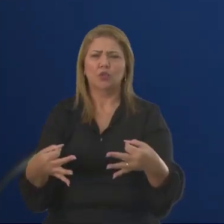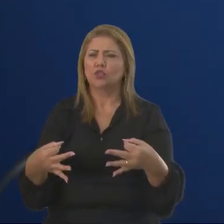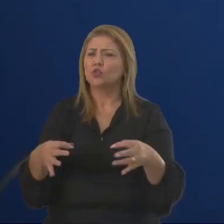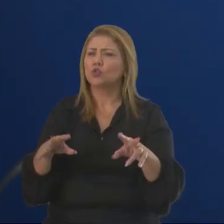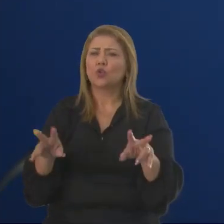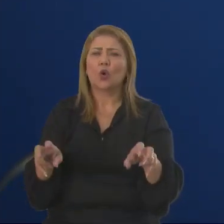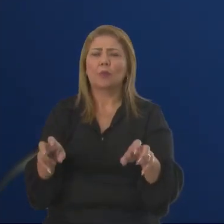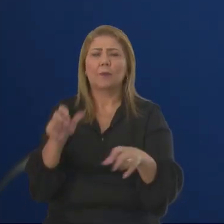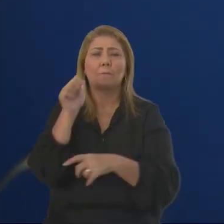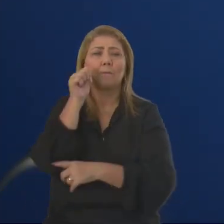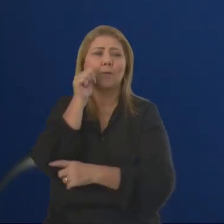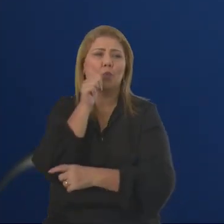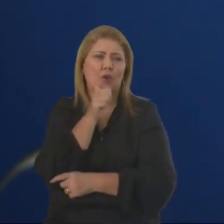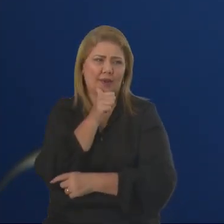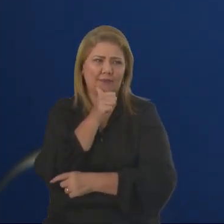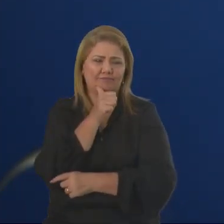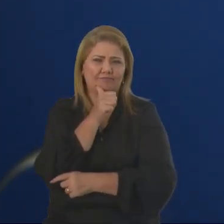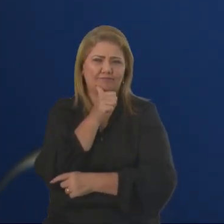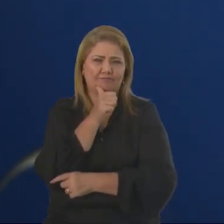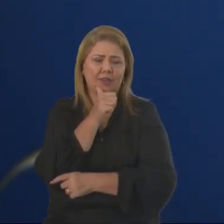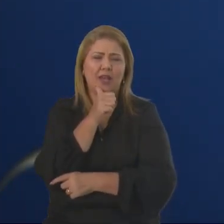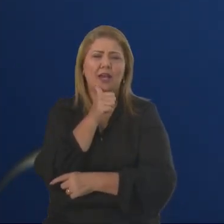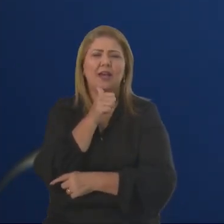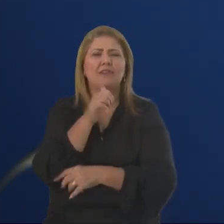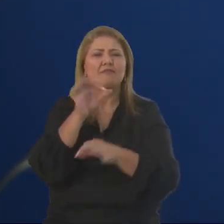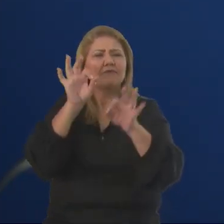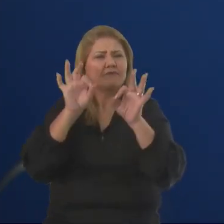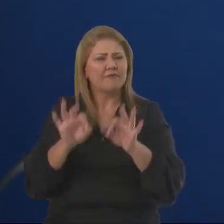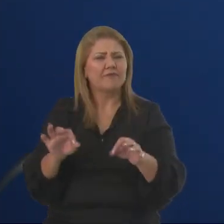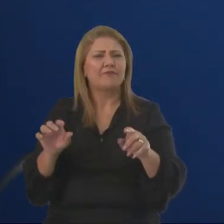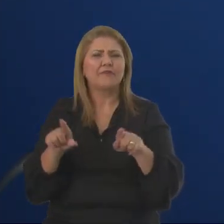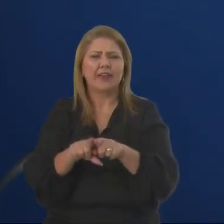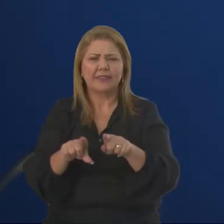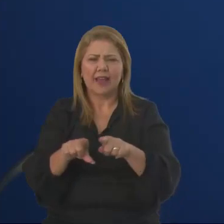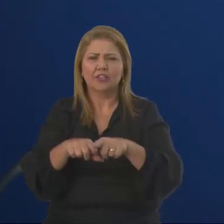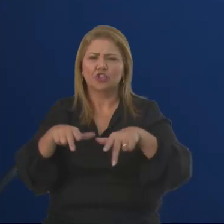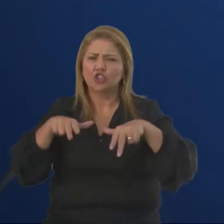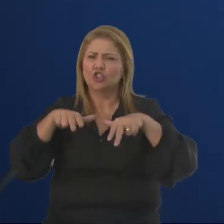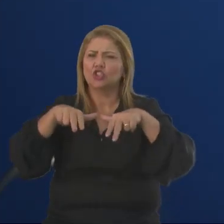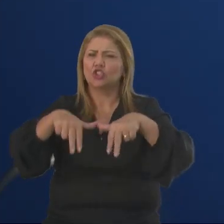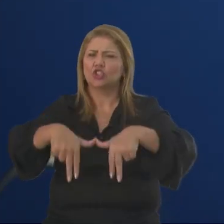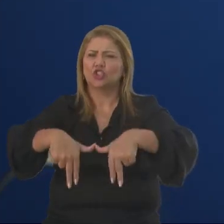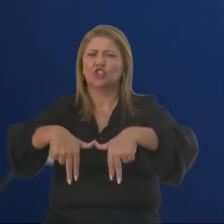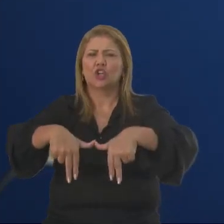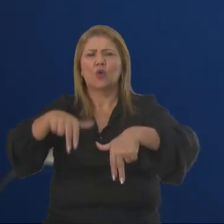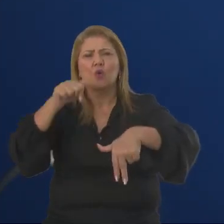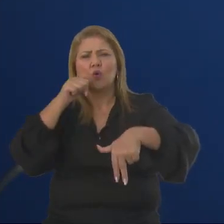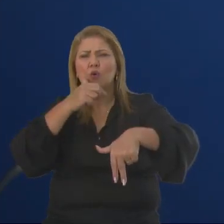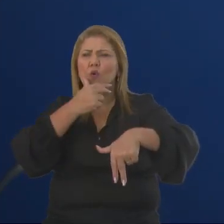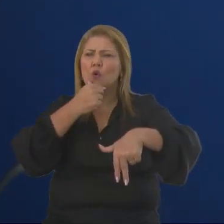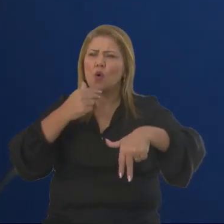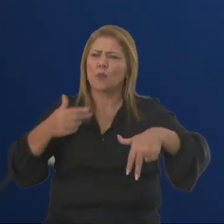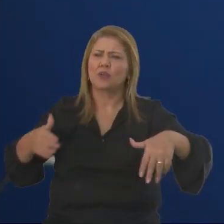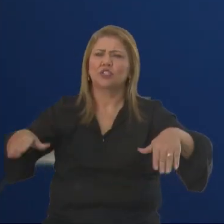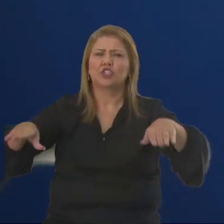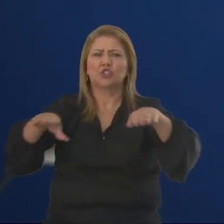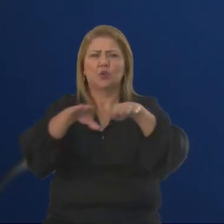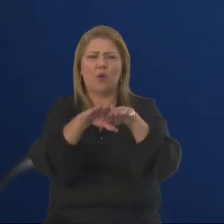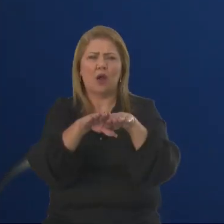que, de fato, seja igualitário em relação às questões de gênero e